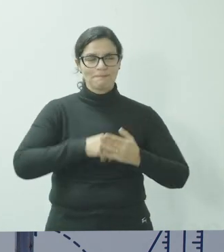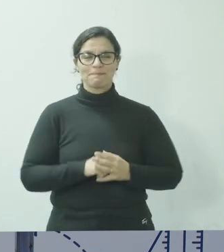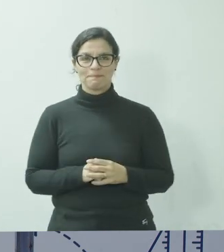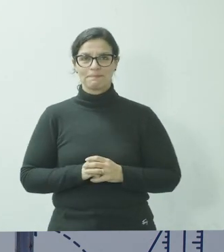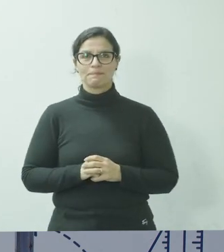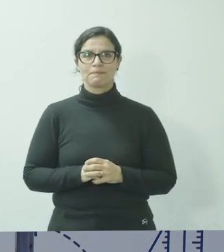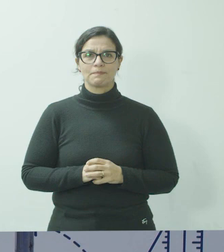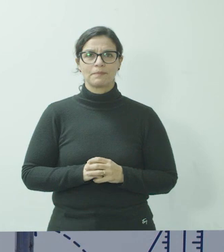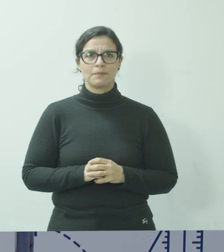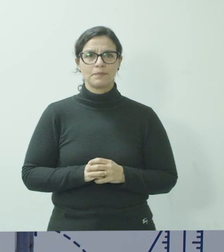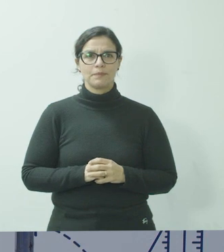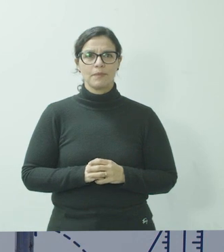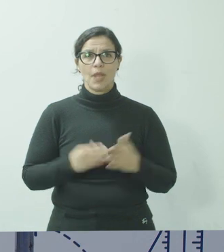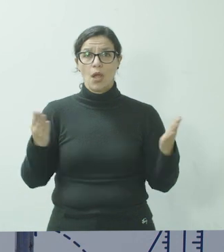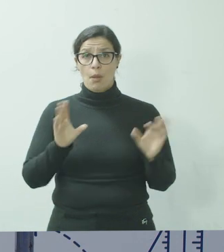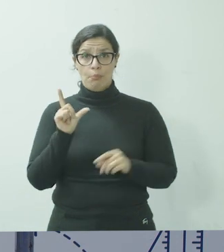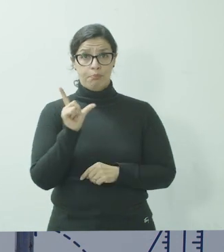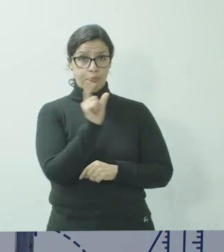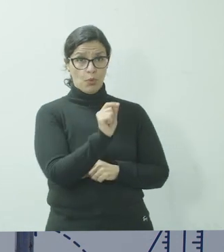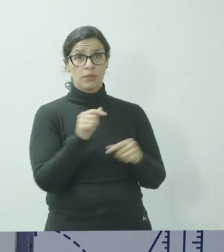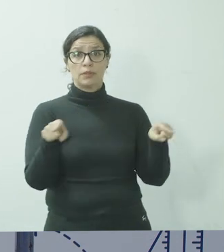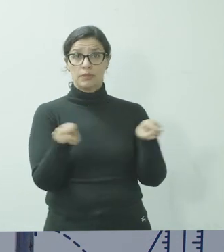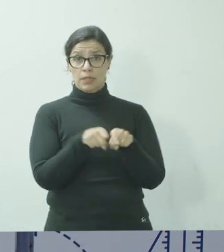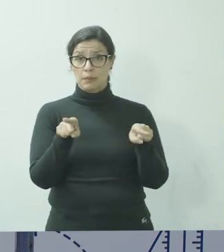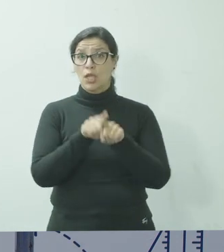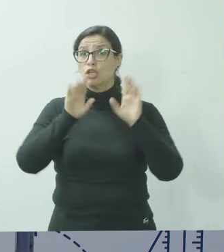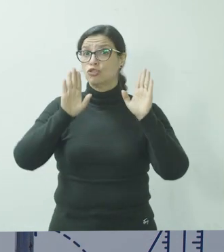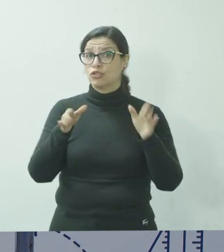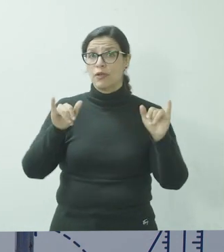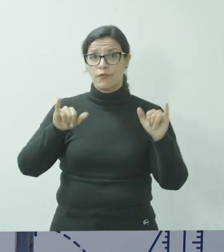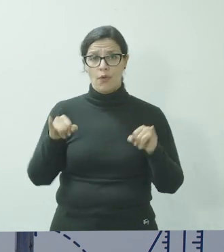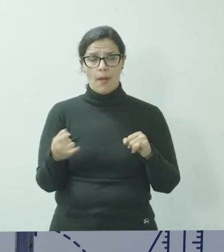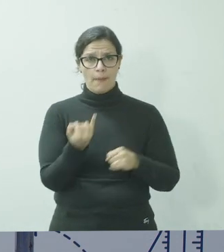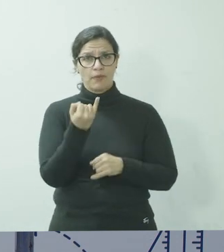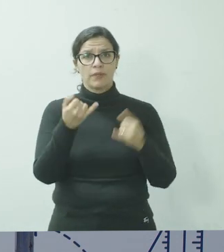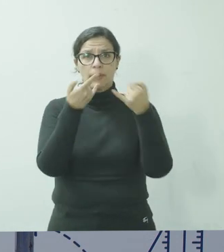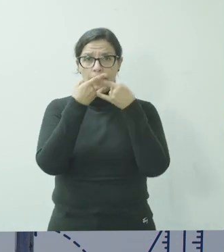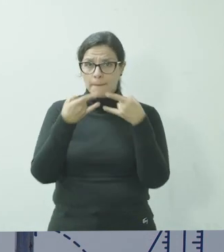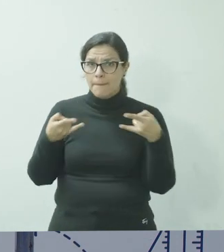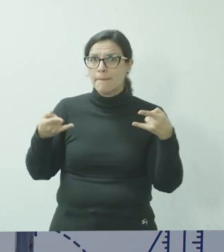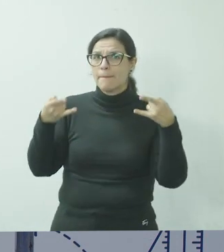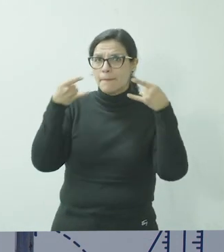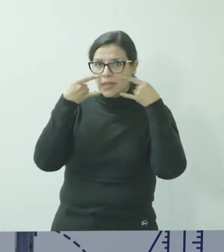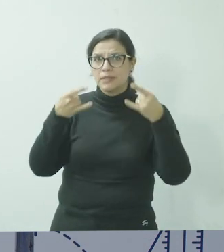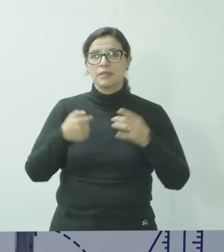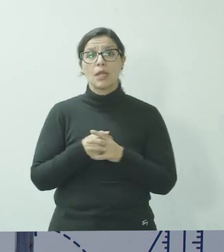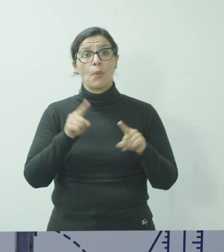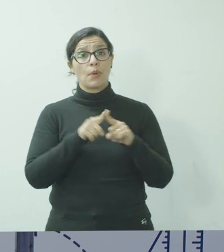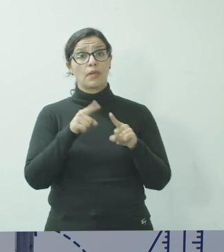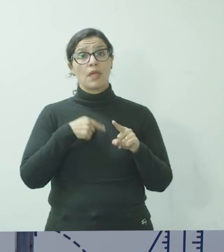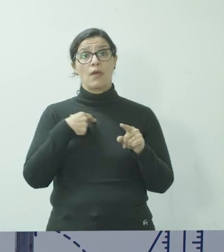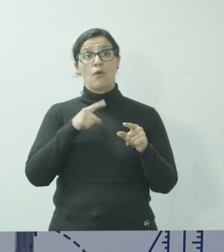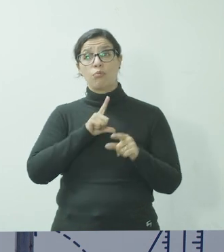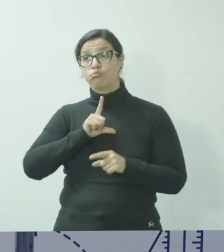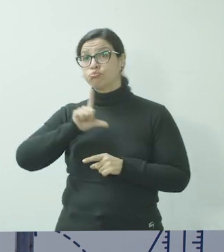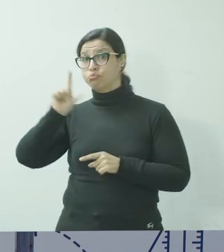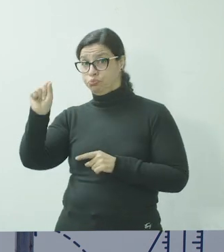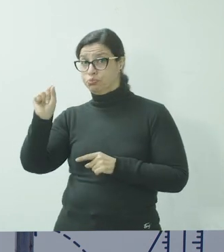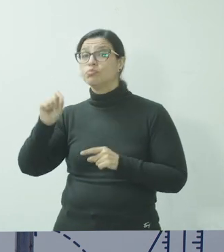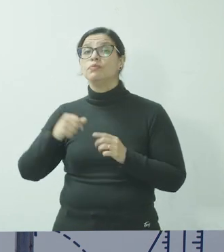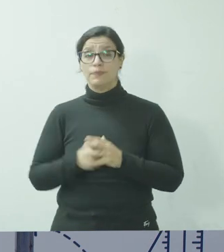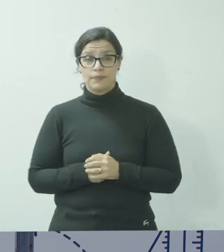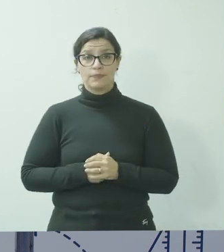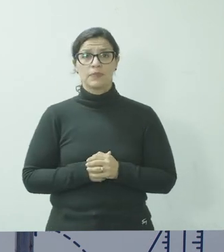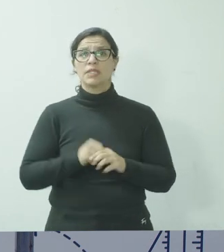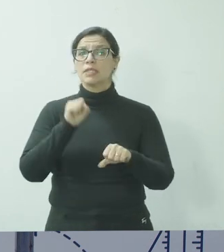seu redor ao sair daqui também já vou aproveitar e colocar minha máscara né porque eu vou est saindo do